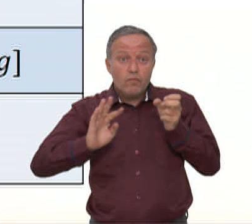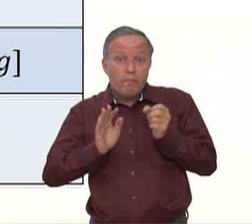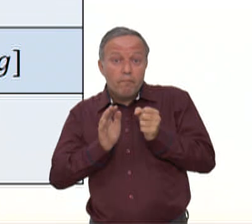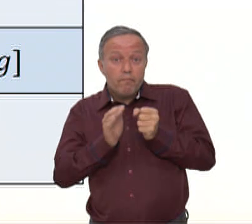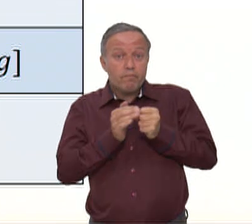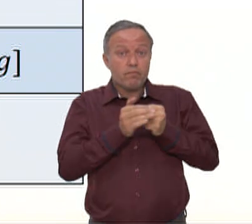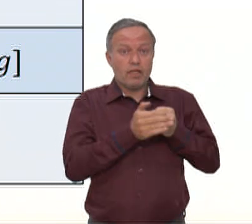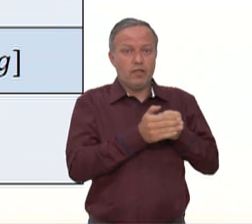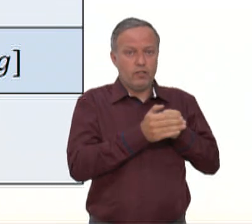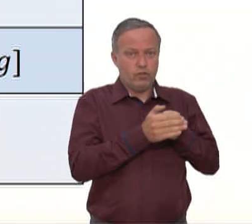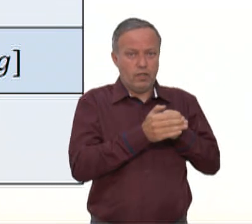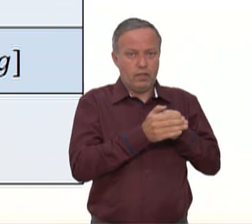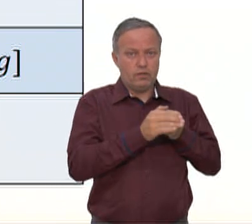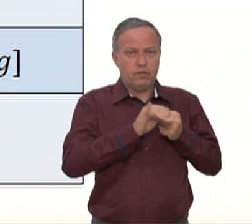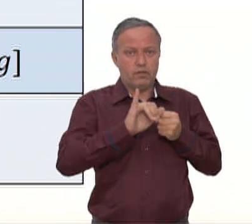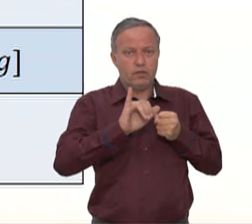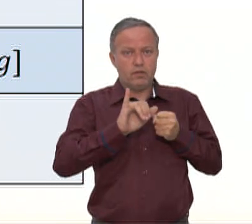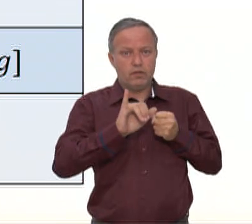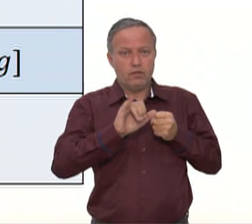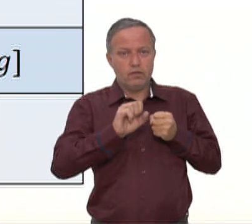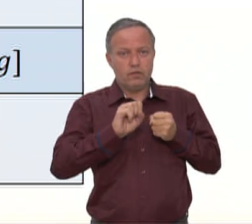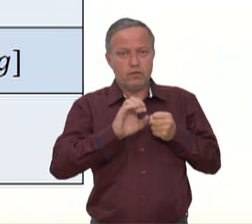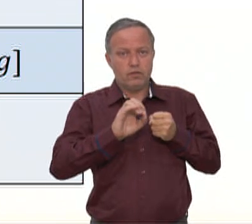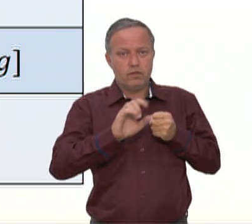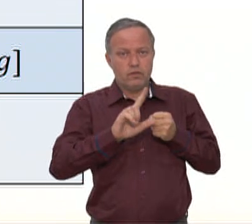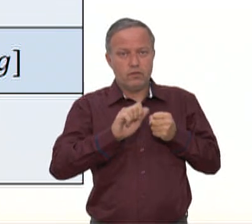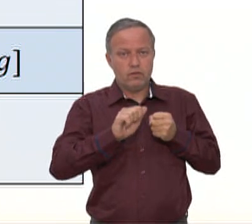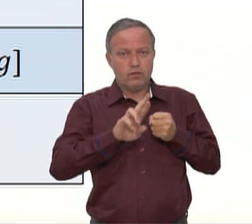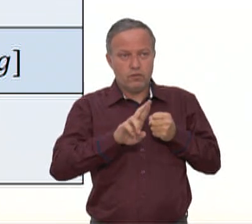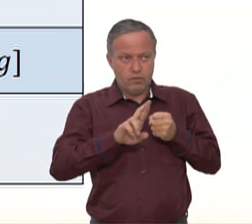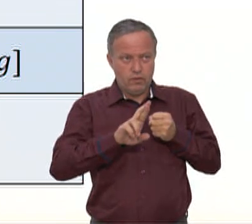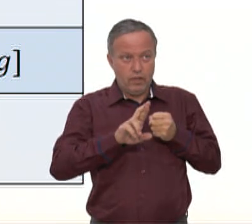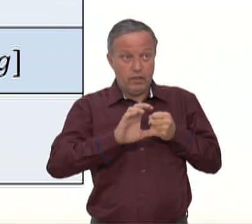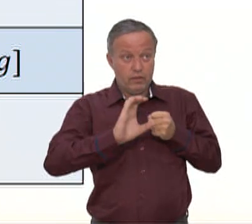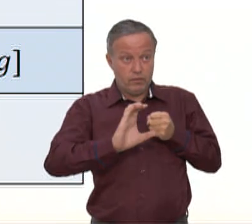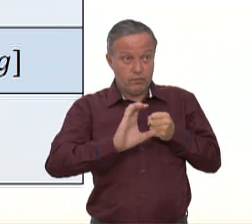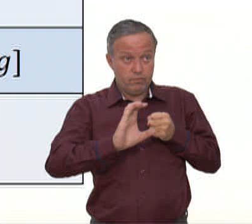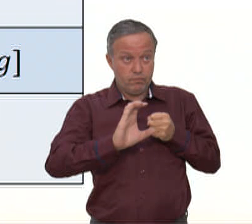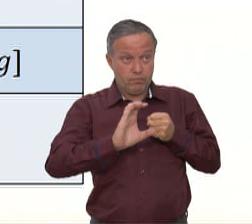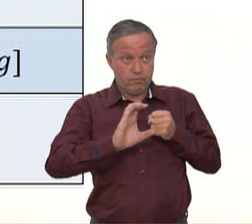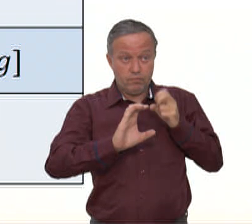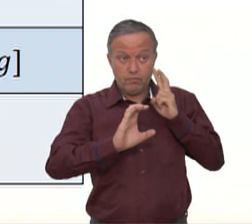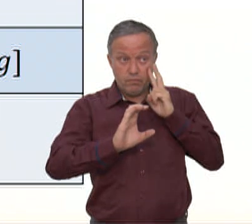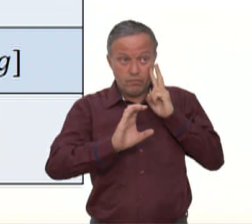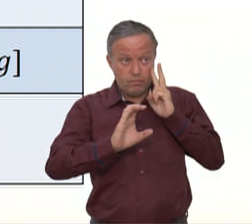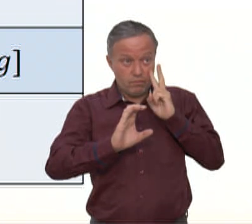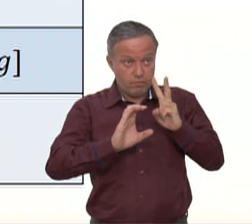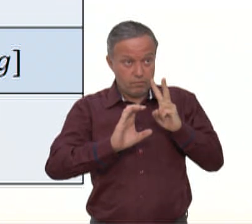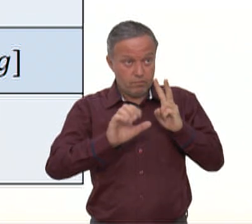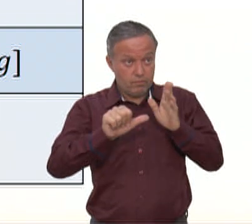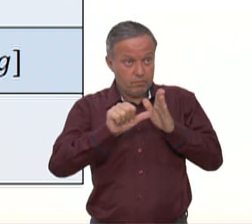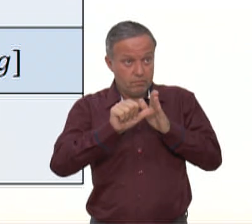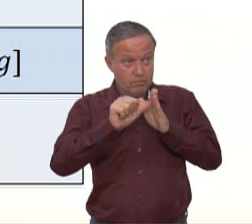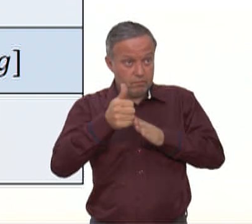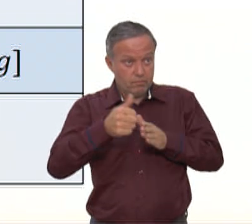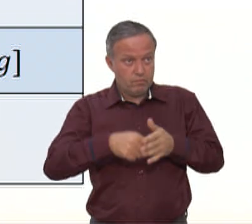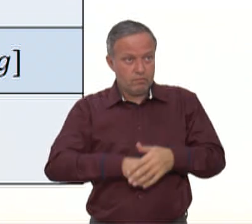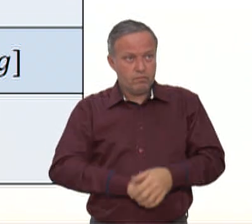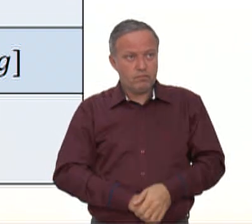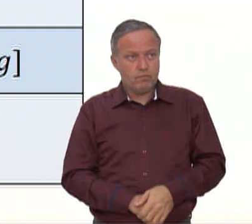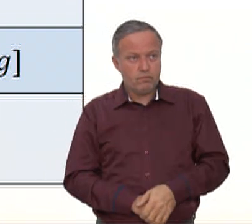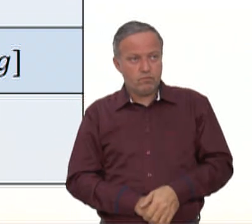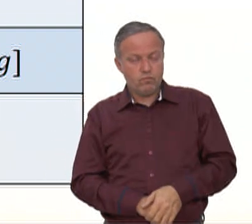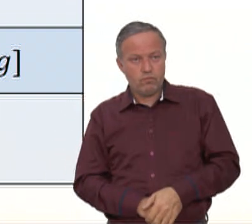minha grandeza ali C, que é o calor específico. Isolando ela, temos ali então o que aparece na nossa primeira linha,